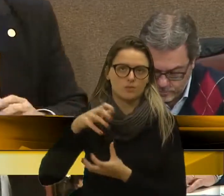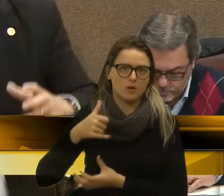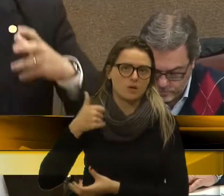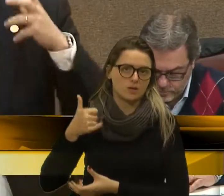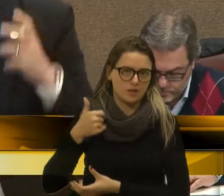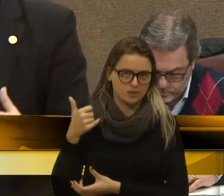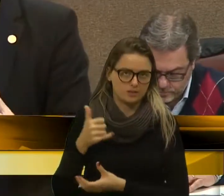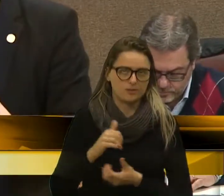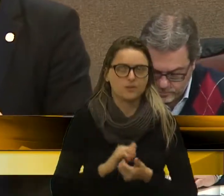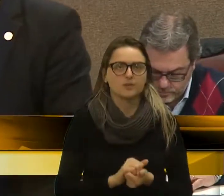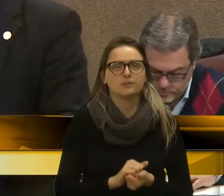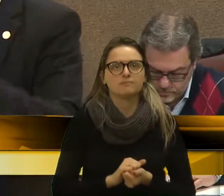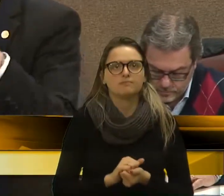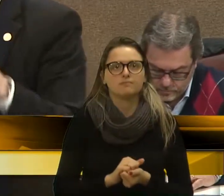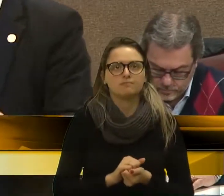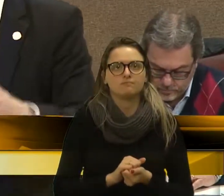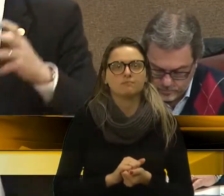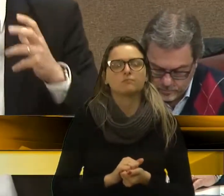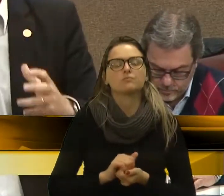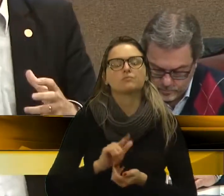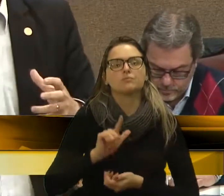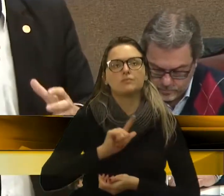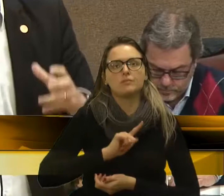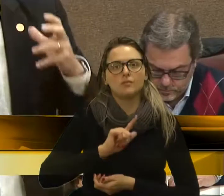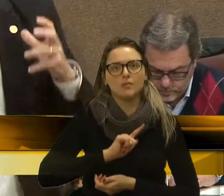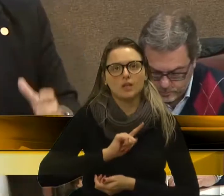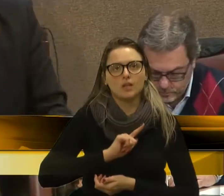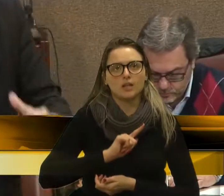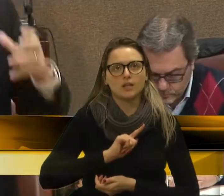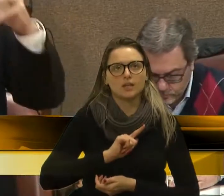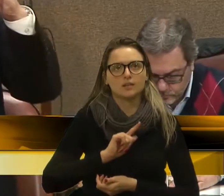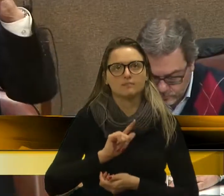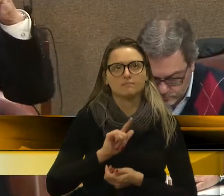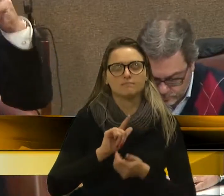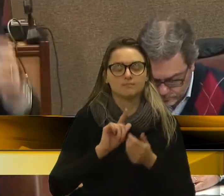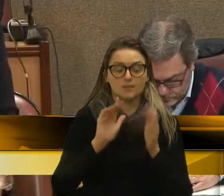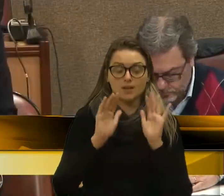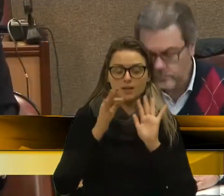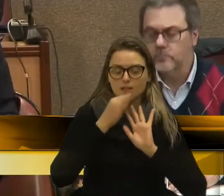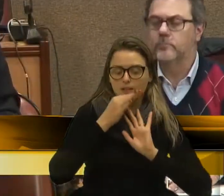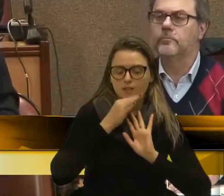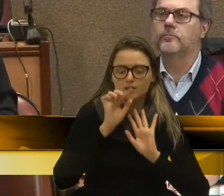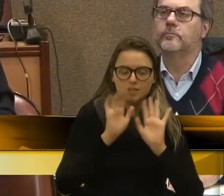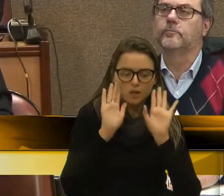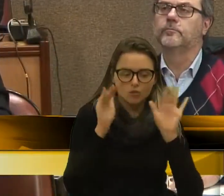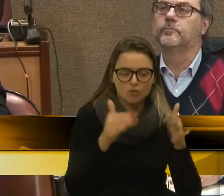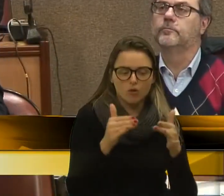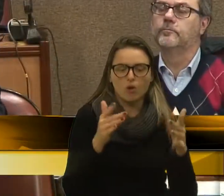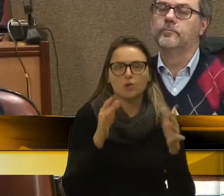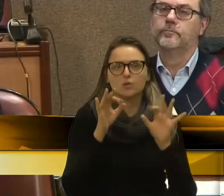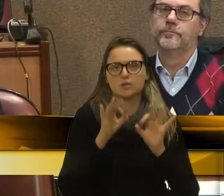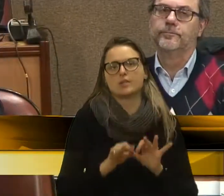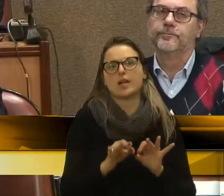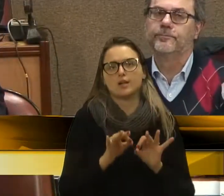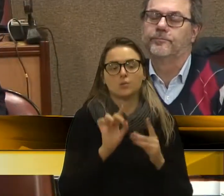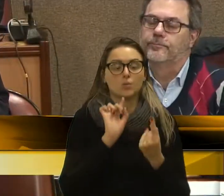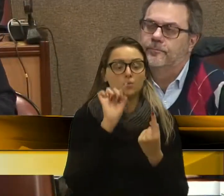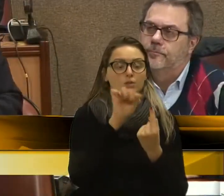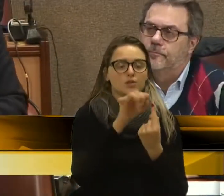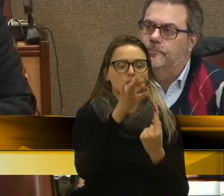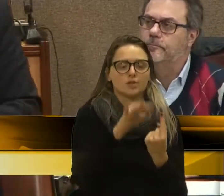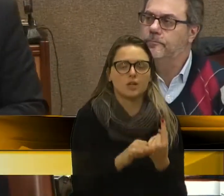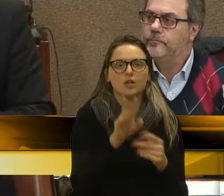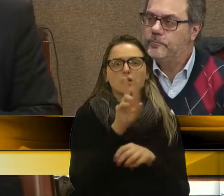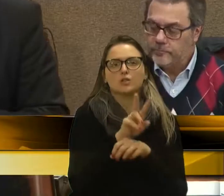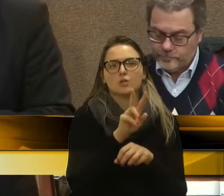Então essa tríade nos faz pensar que Caxias está na direção certa com relação às políticas de preservação